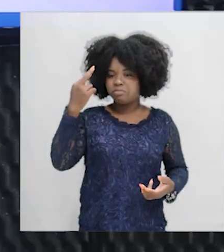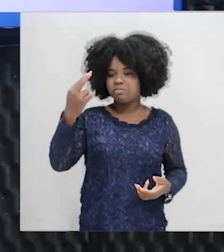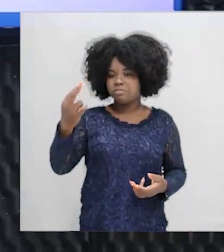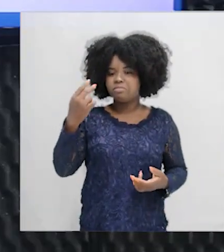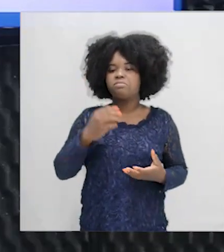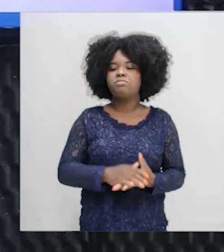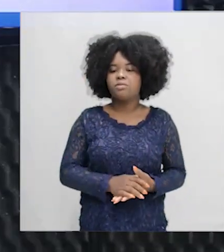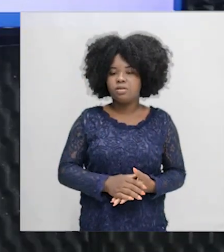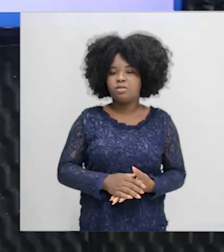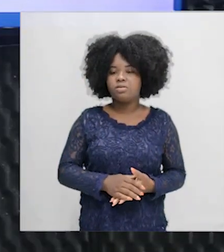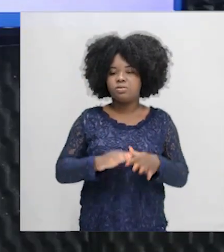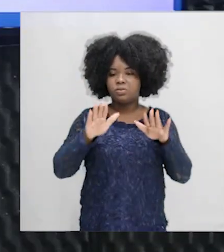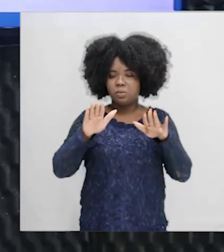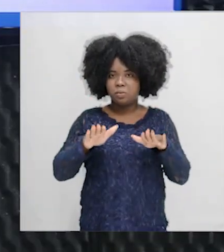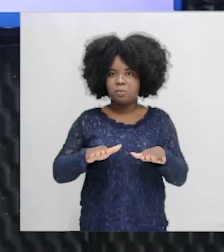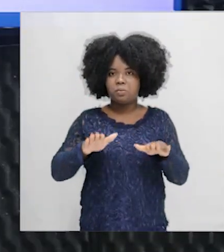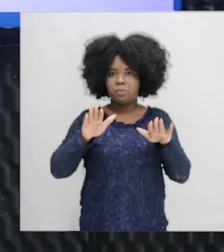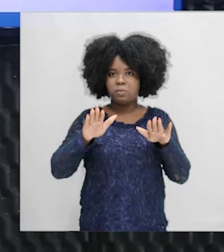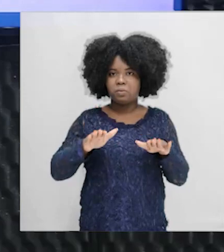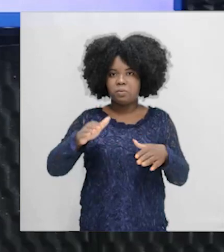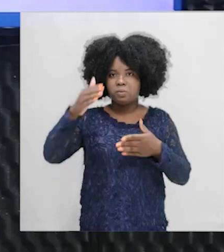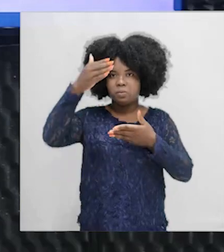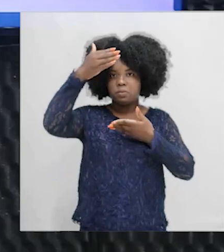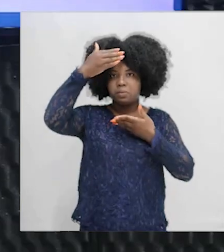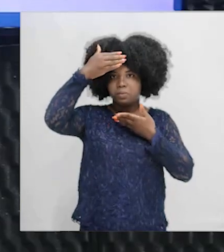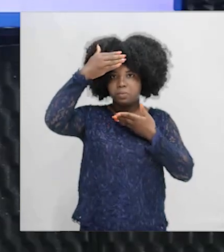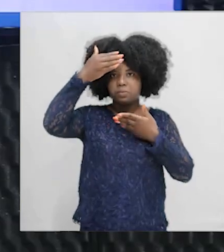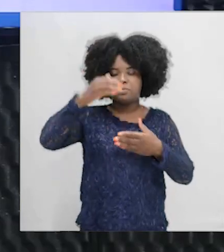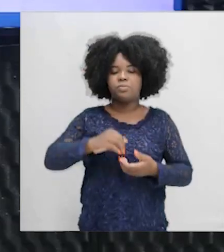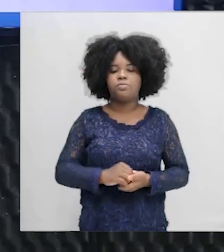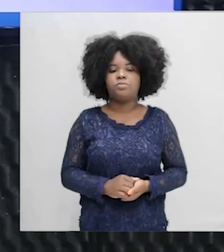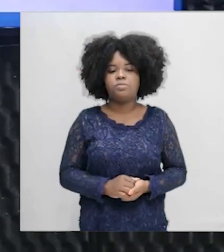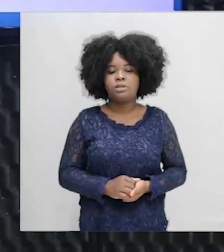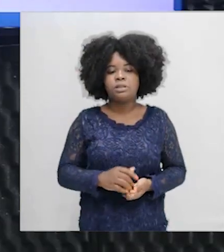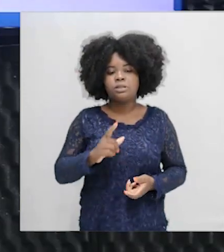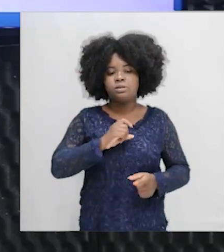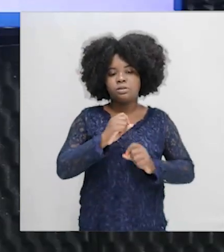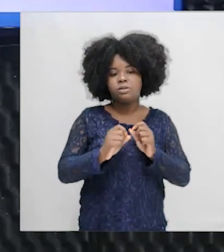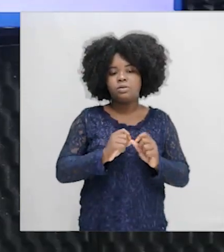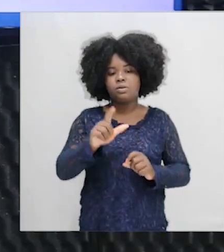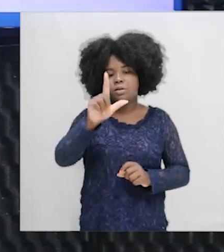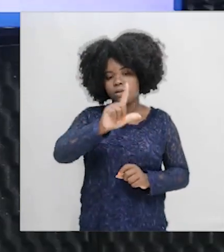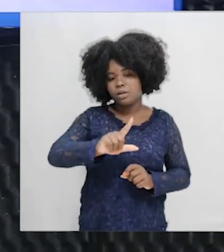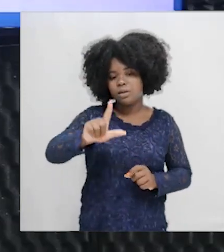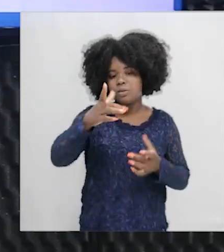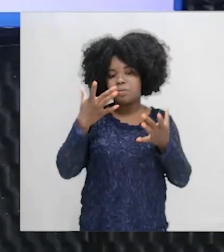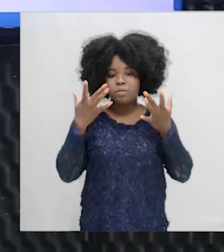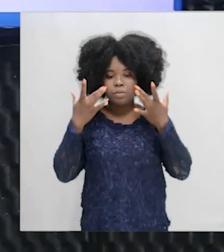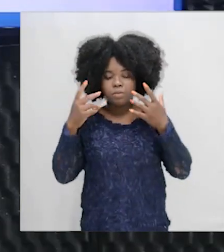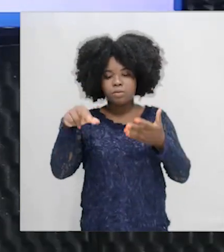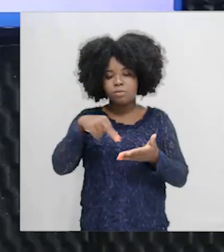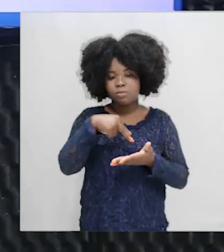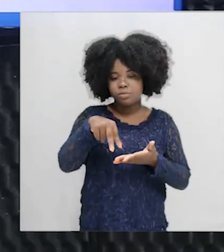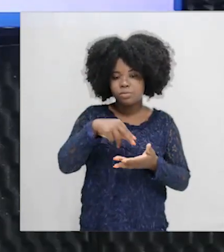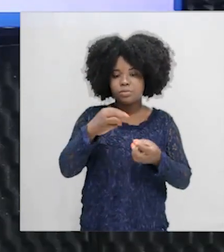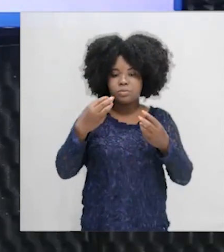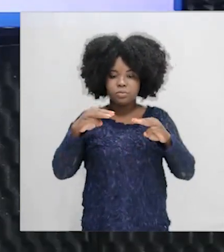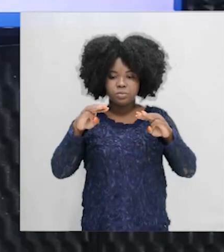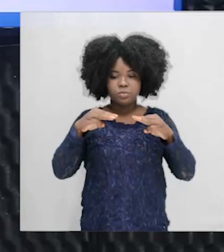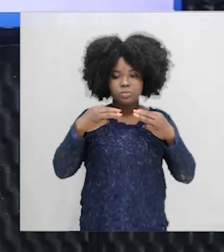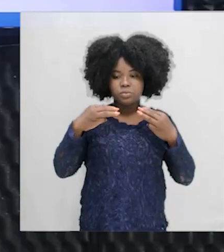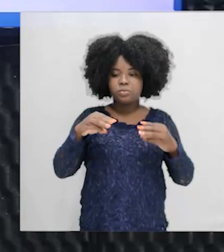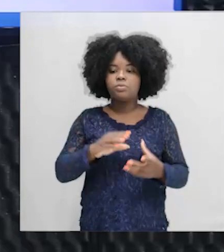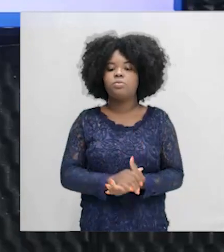muçulmanos. Ela pega literatura, teatro, dança, música, artes visuais, né, de uma parcela de pessoas do Oriente Médio que tem